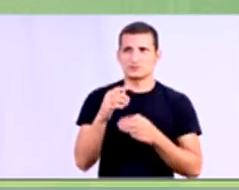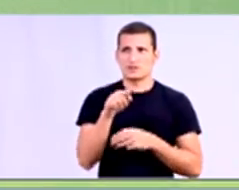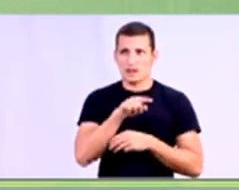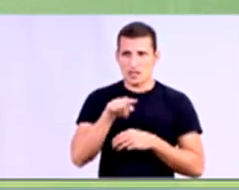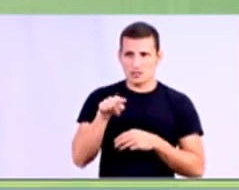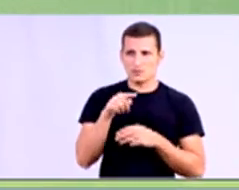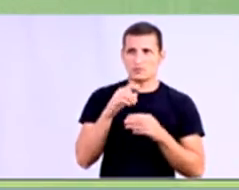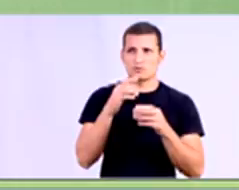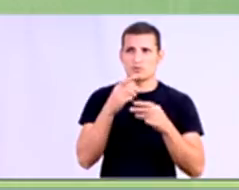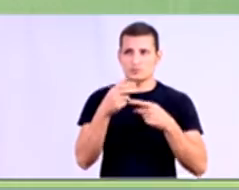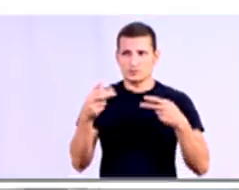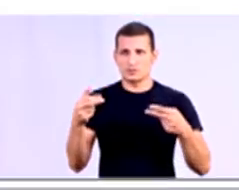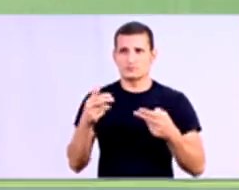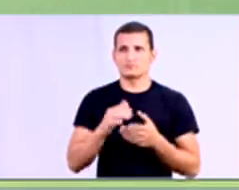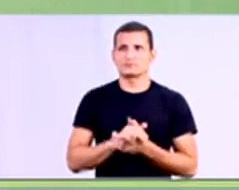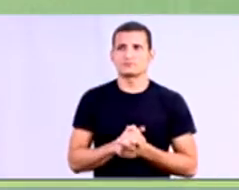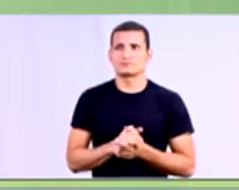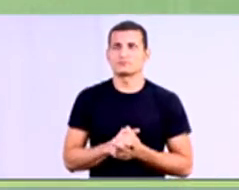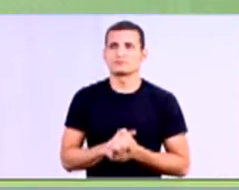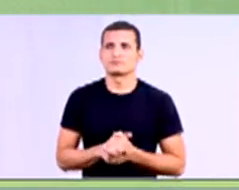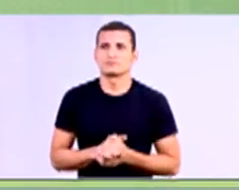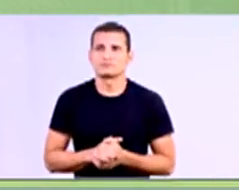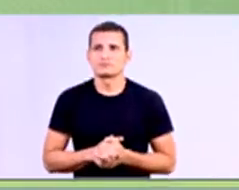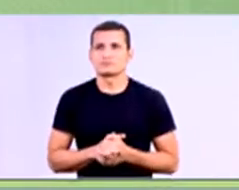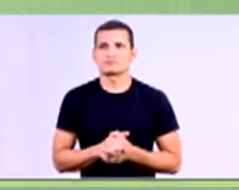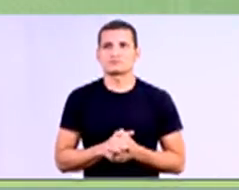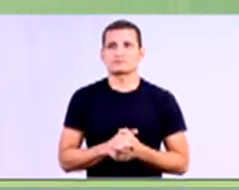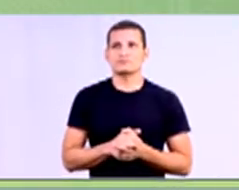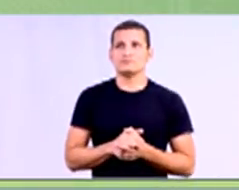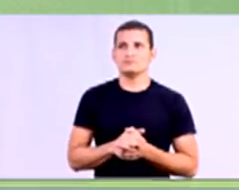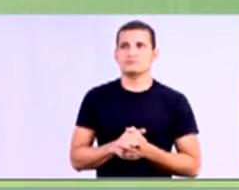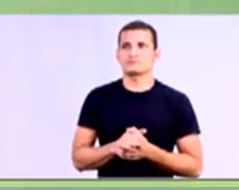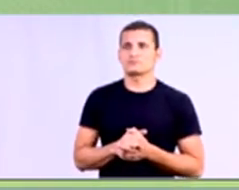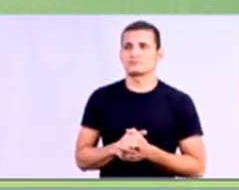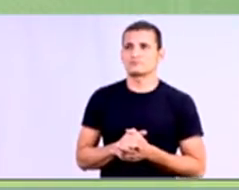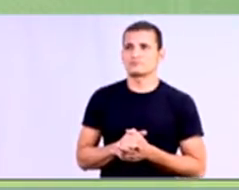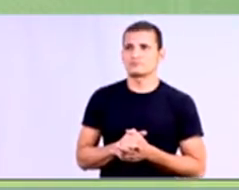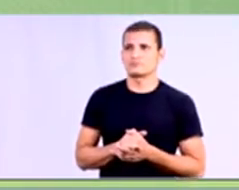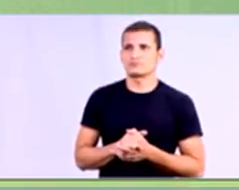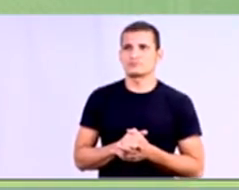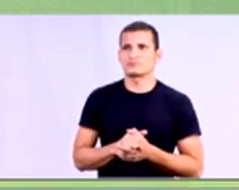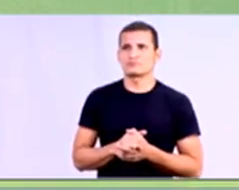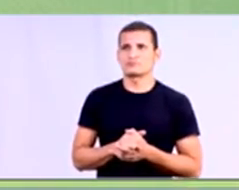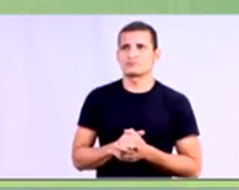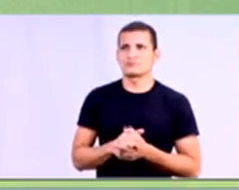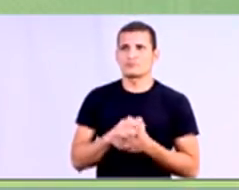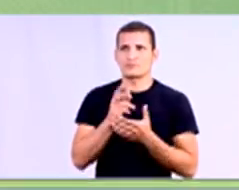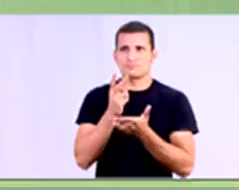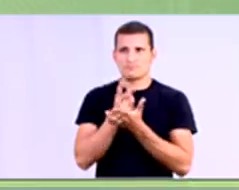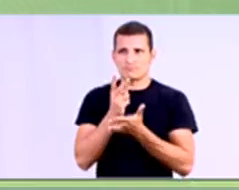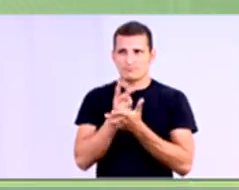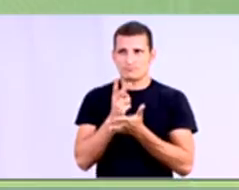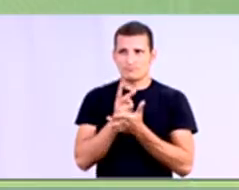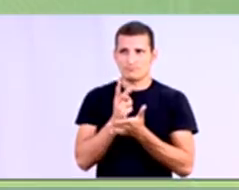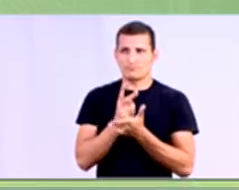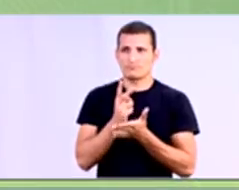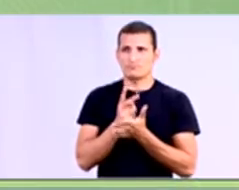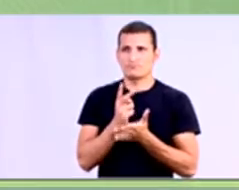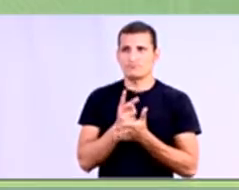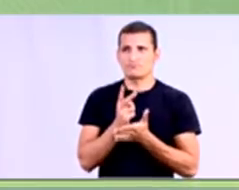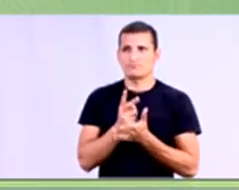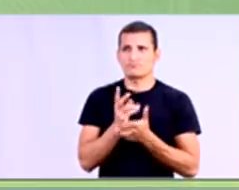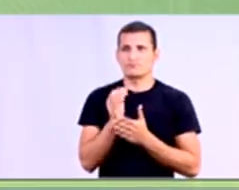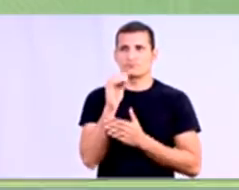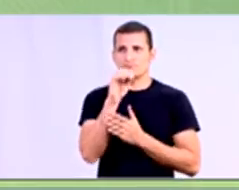esses objetos. Vamos aqui por exemplo. Então vejam só. O mesmo diagrama de fluxo que eu fiz, eu coloquei aqui